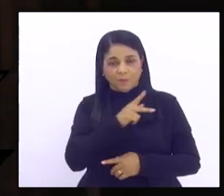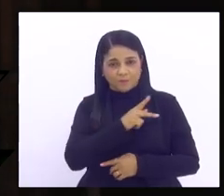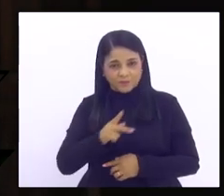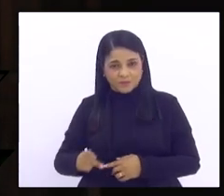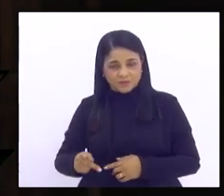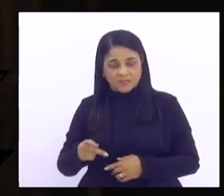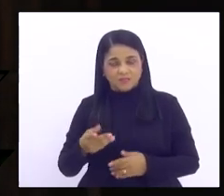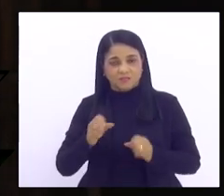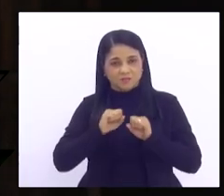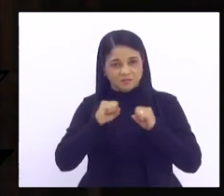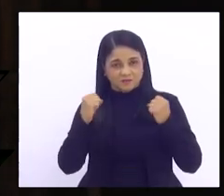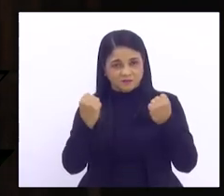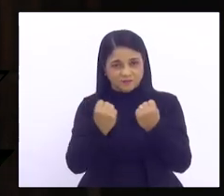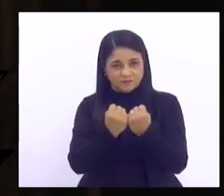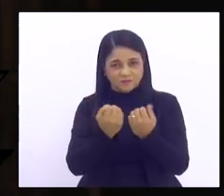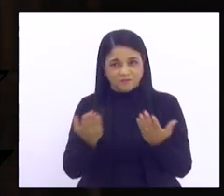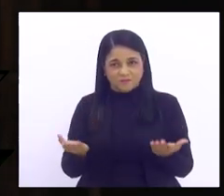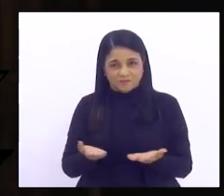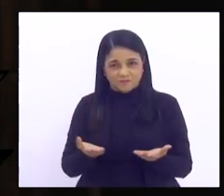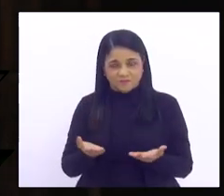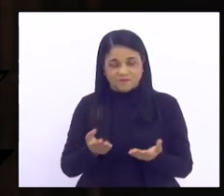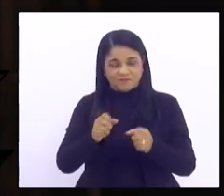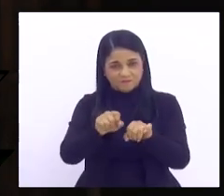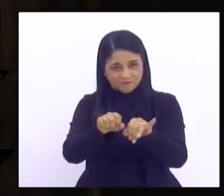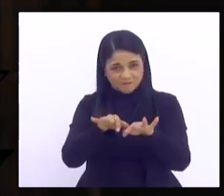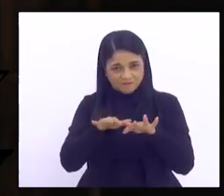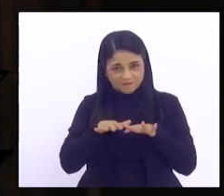sessão, deputado